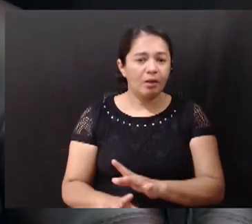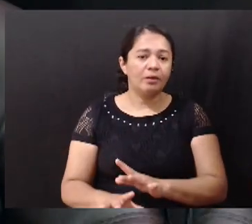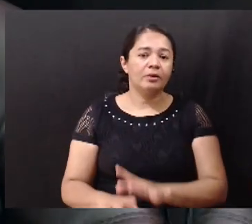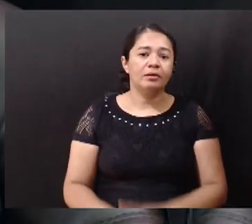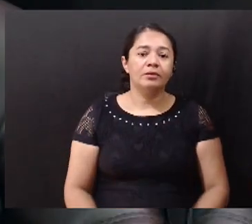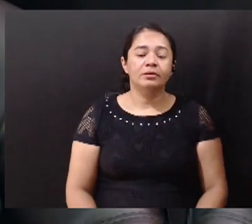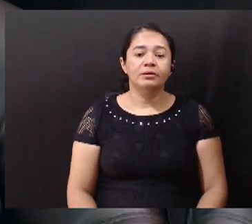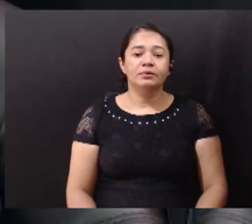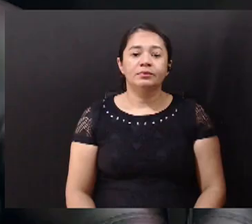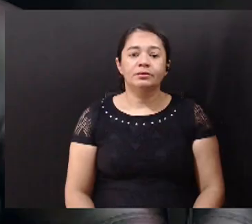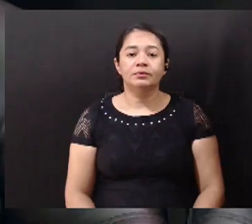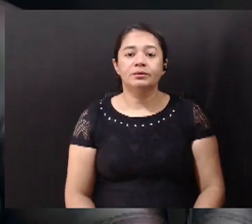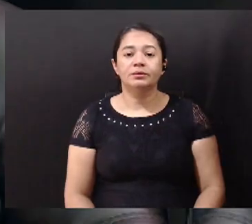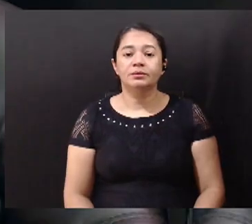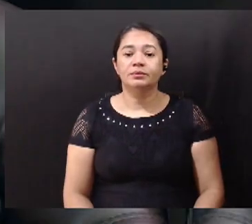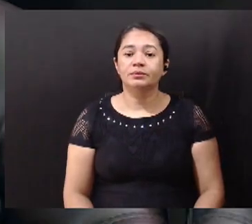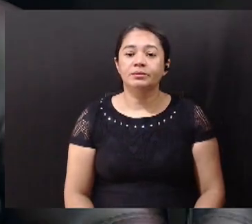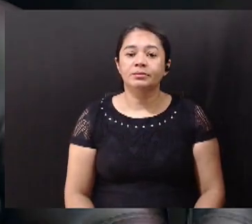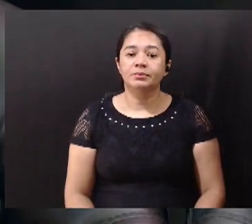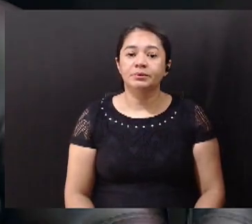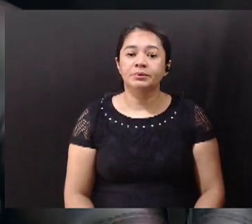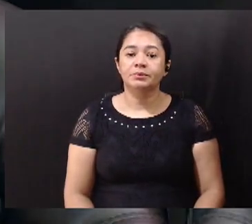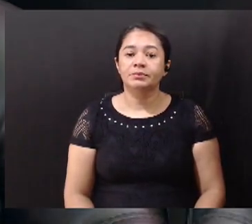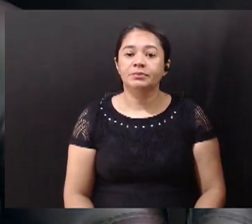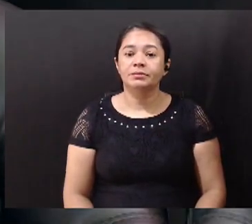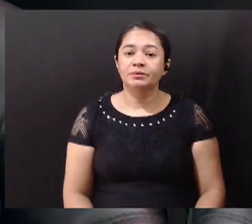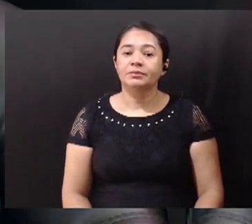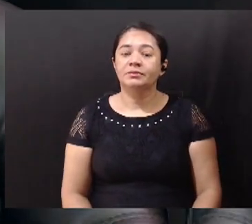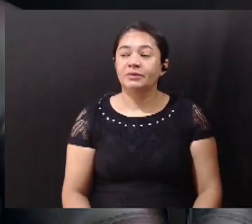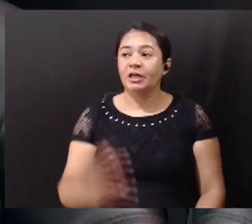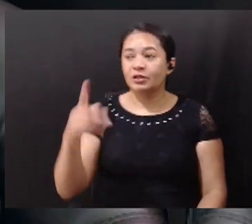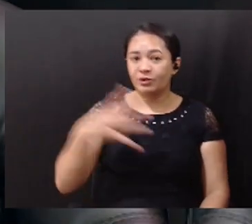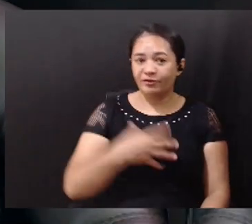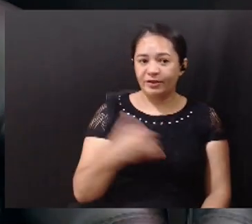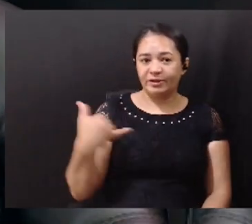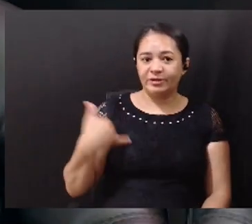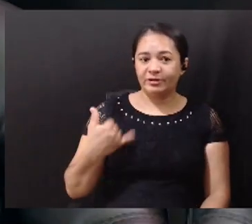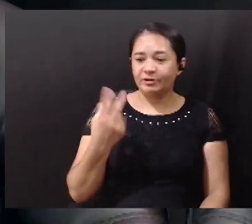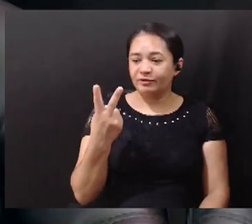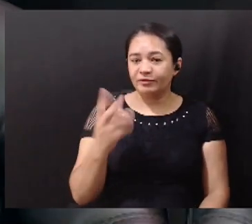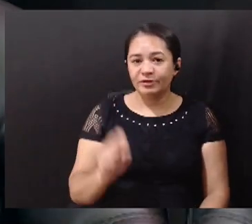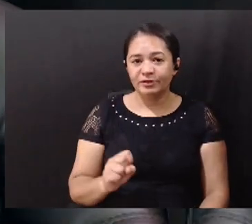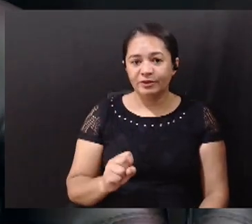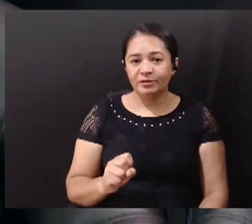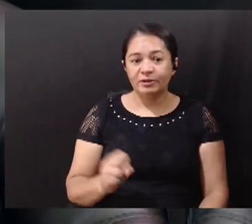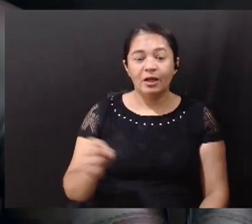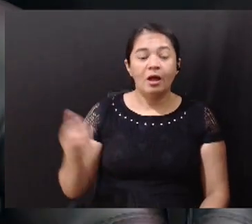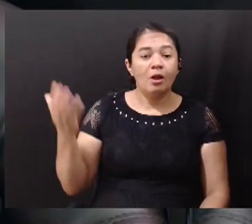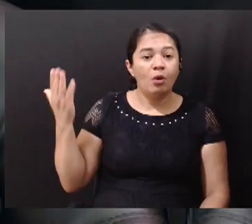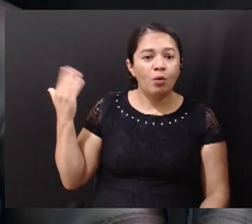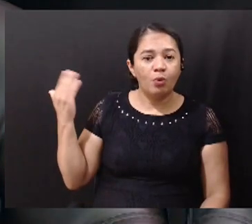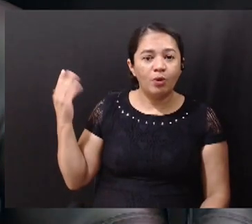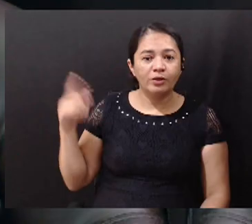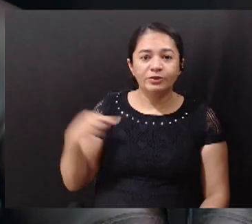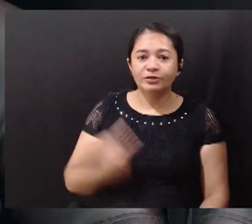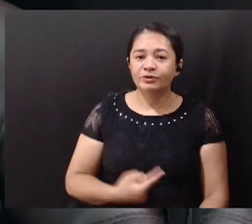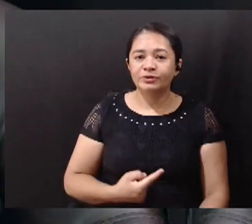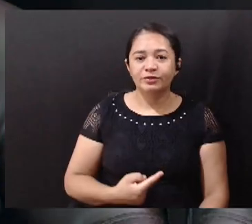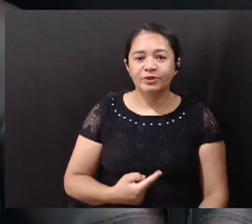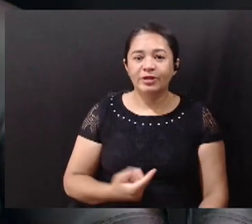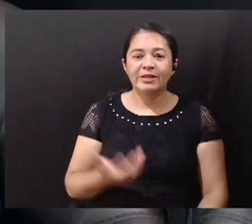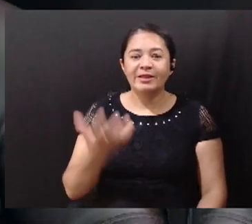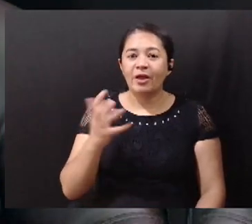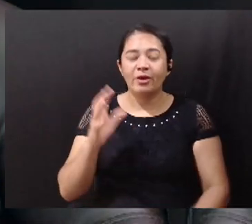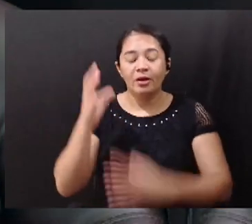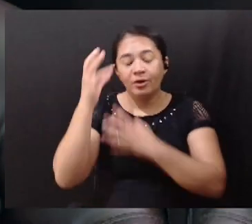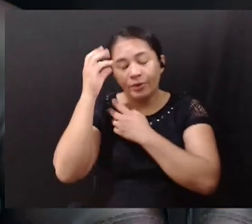Rubi, que você falou da sua filha de 28 anos. No passado, a gente realmente não queria dormir, mas a gente